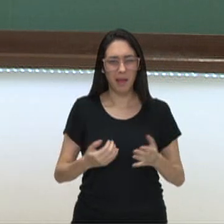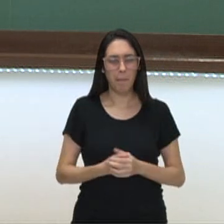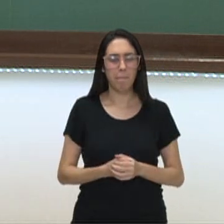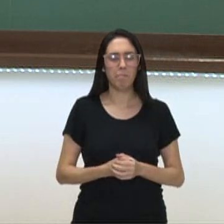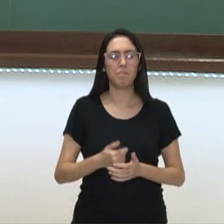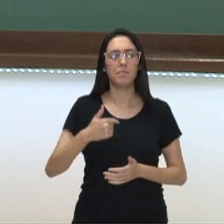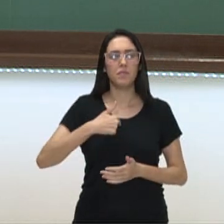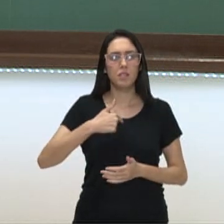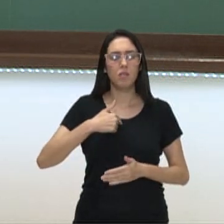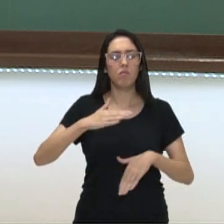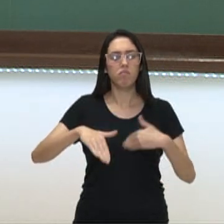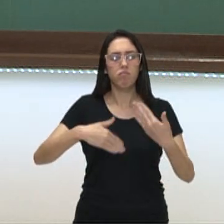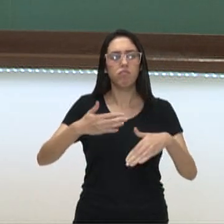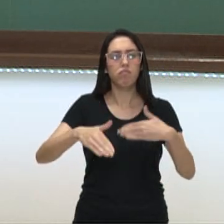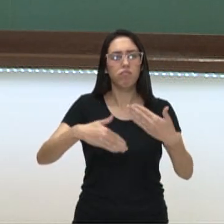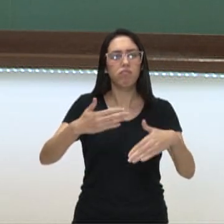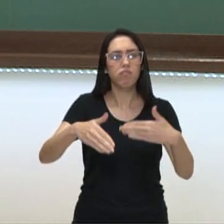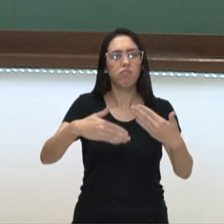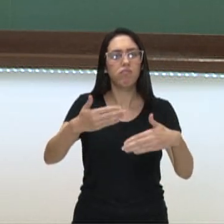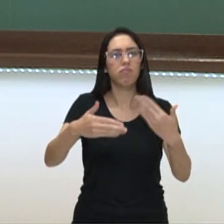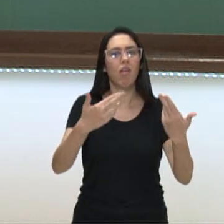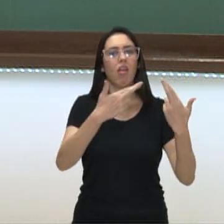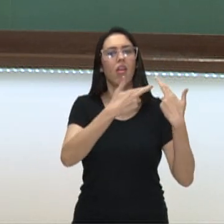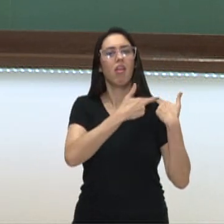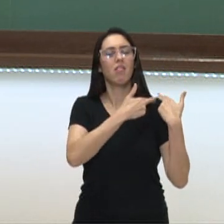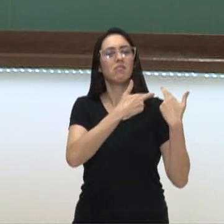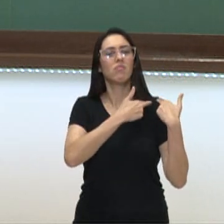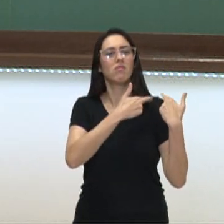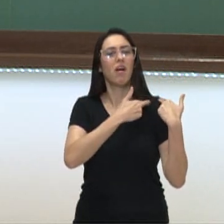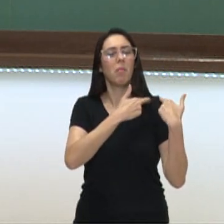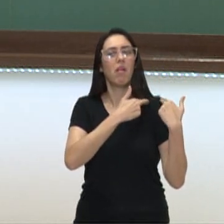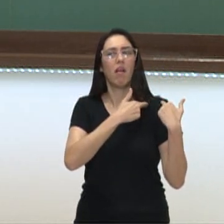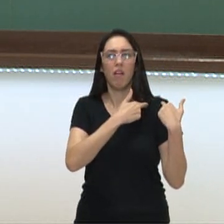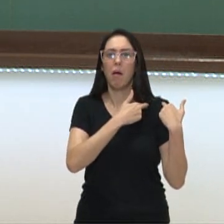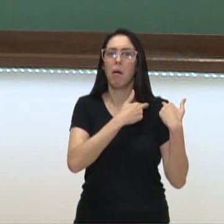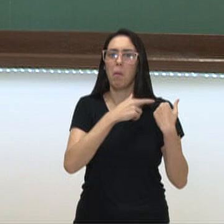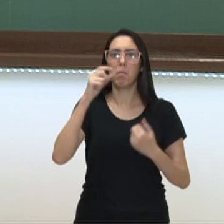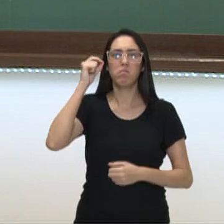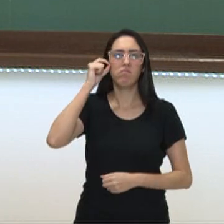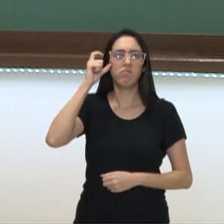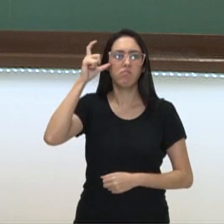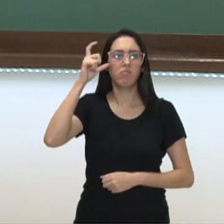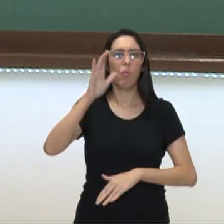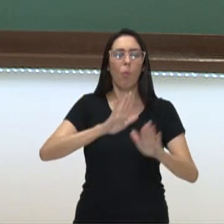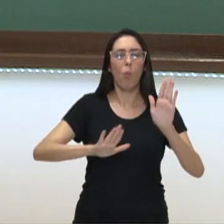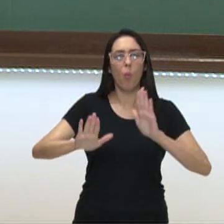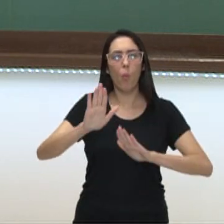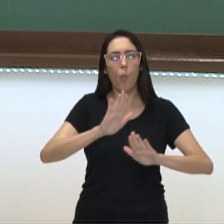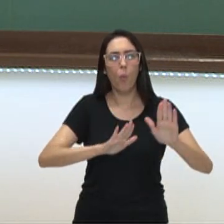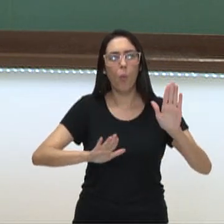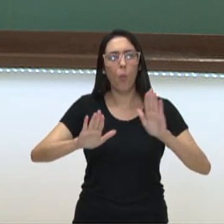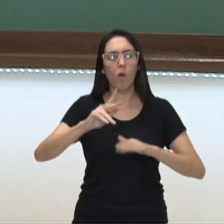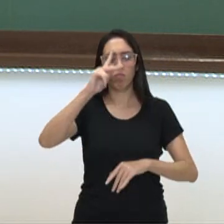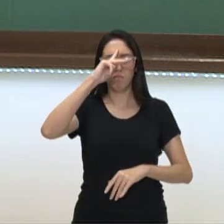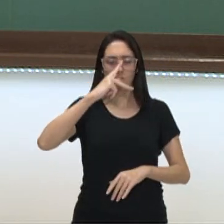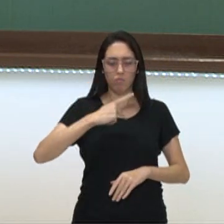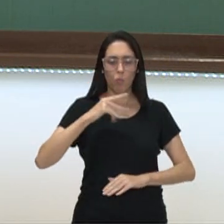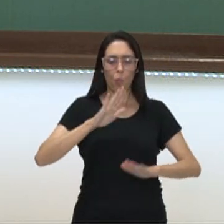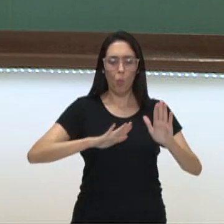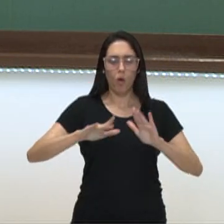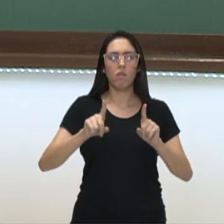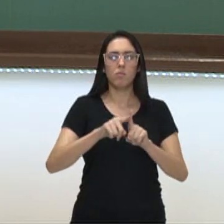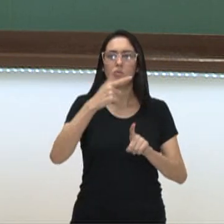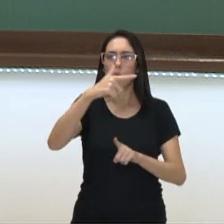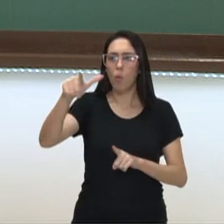começo a desenvolver uma maior responsabilidade, um maior cuidado, né, comigo e com os